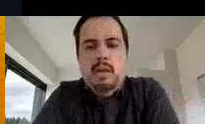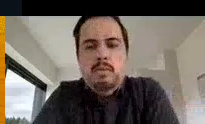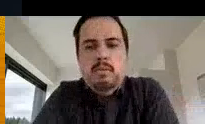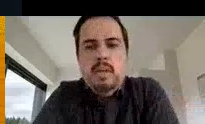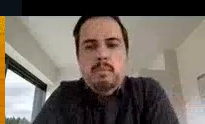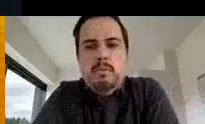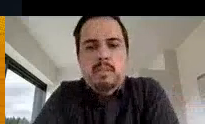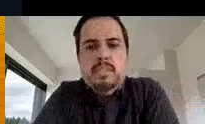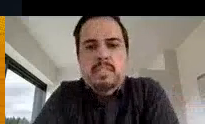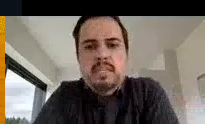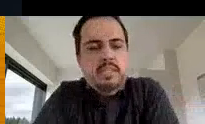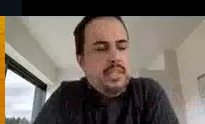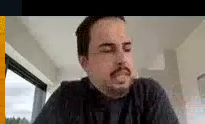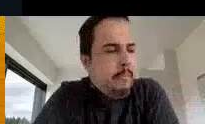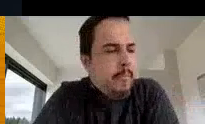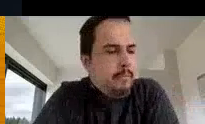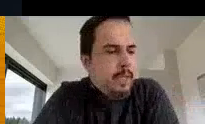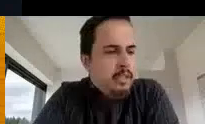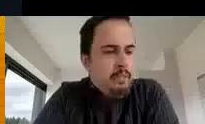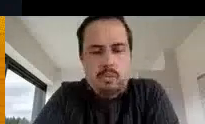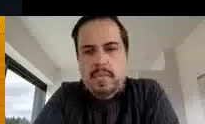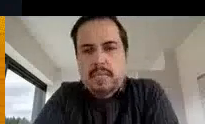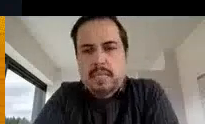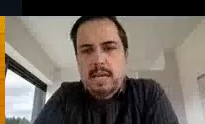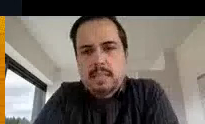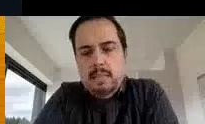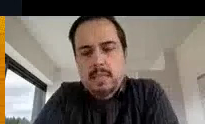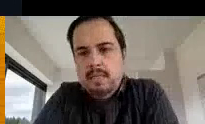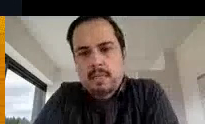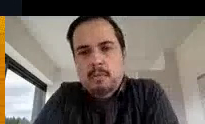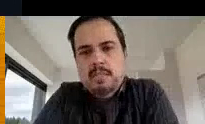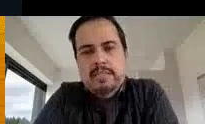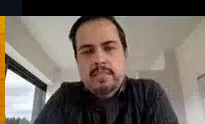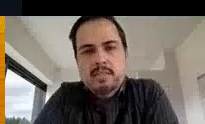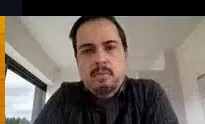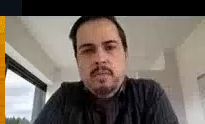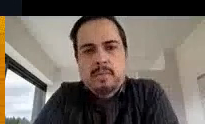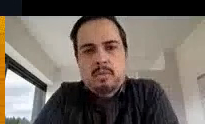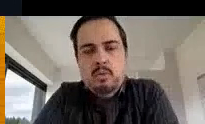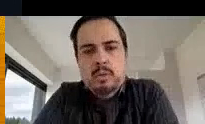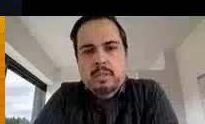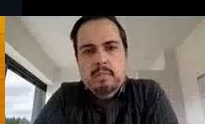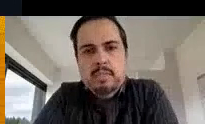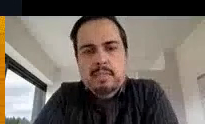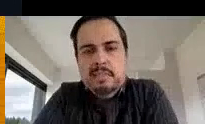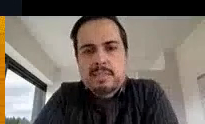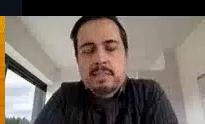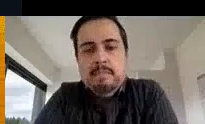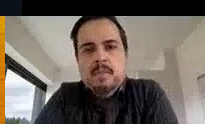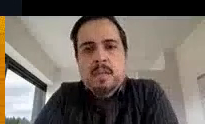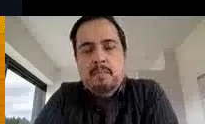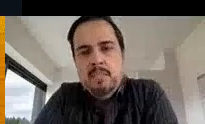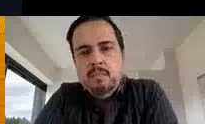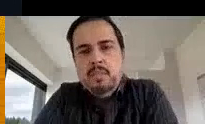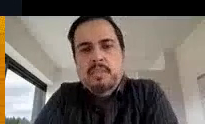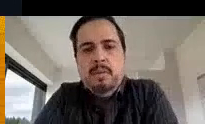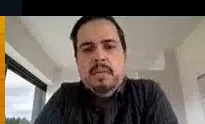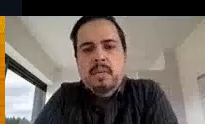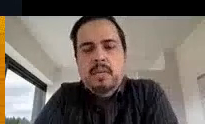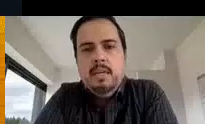diferença do velho e do sábio, né? Tem muita gente que critica as pessoas pela idade. Tem muitas críticas que são completamente toscas,